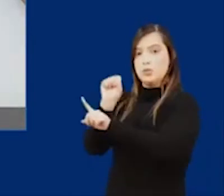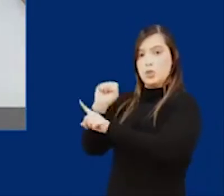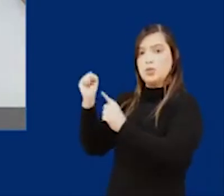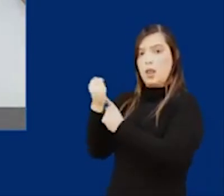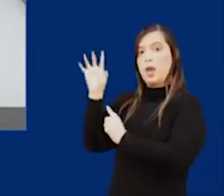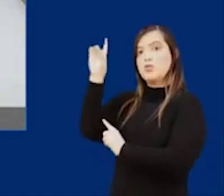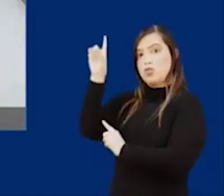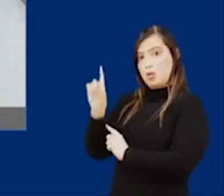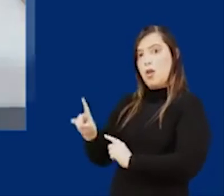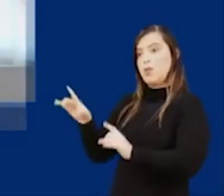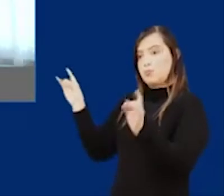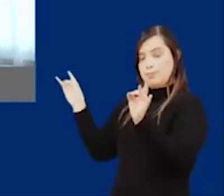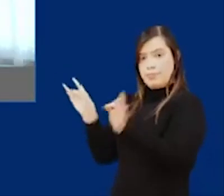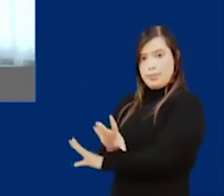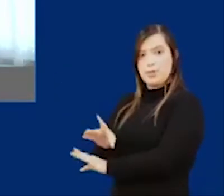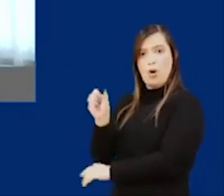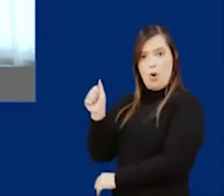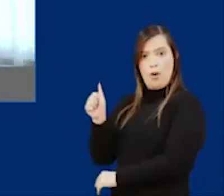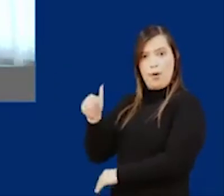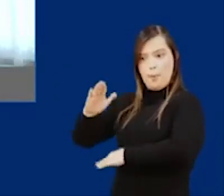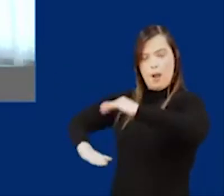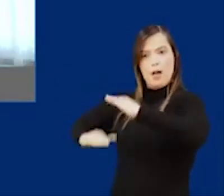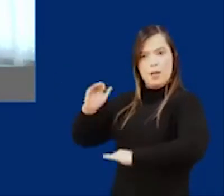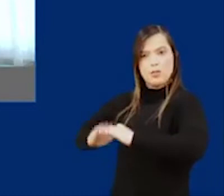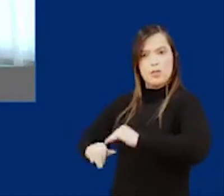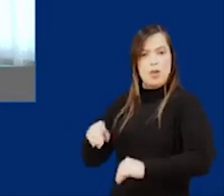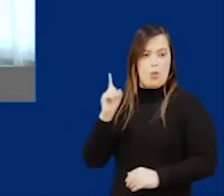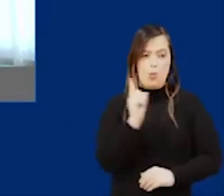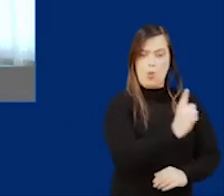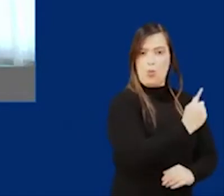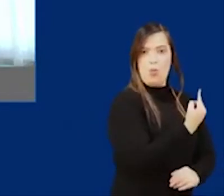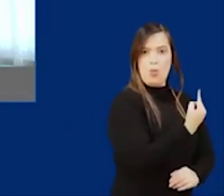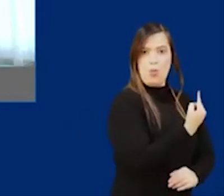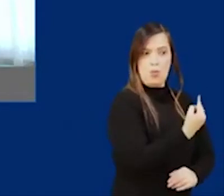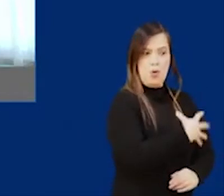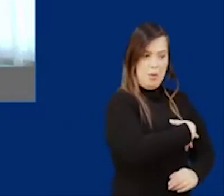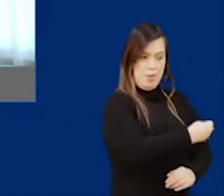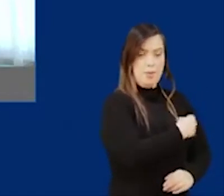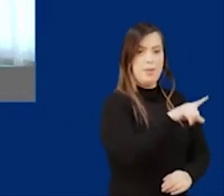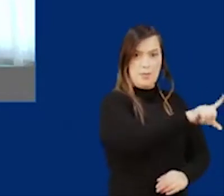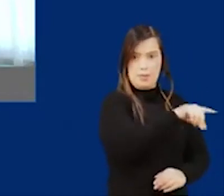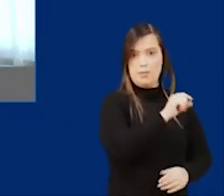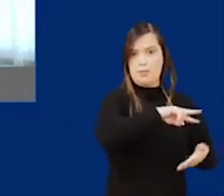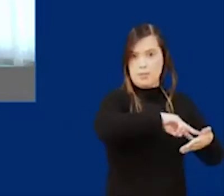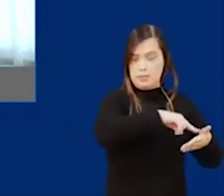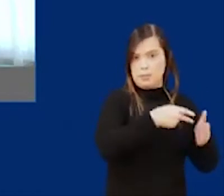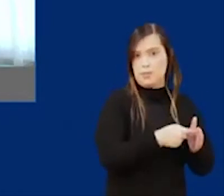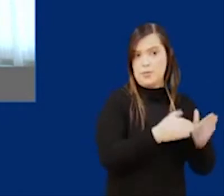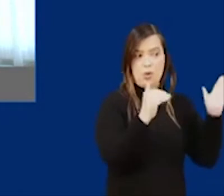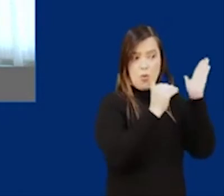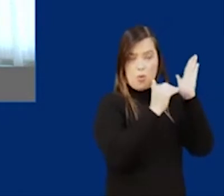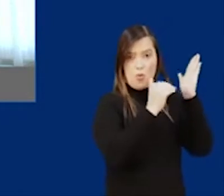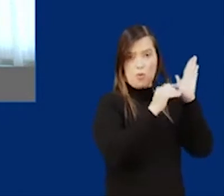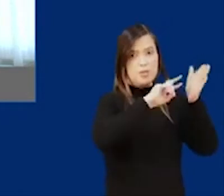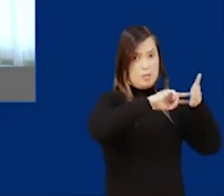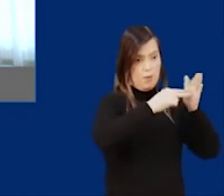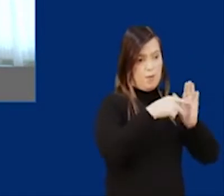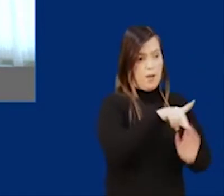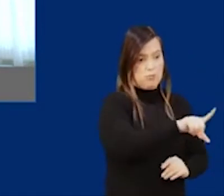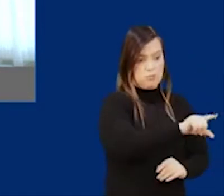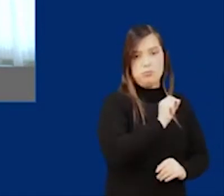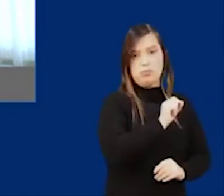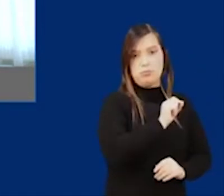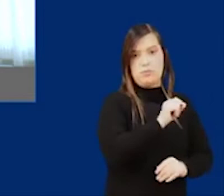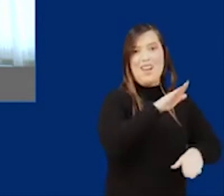direito seja praticado. No nível individual, amamentar é uma escolha. Em última instância, é uma escolha. Às vezes a mulher